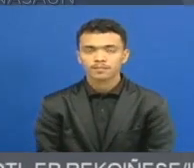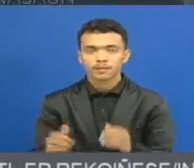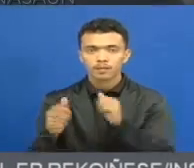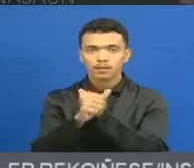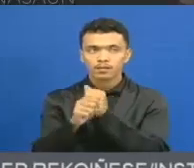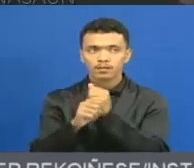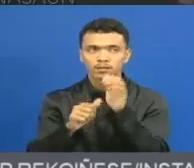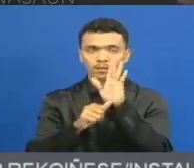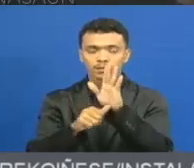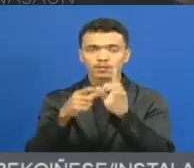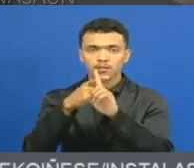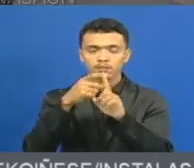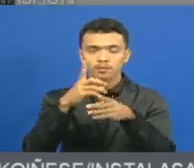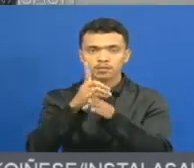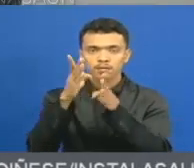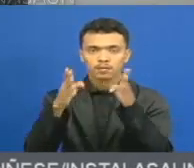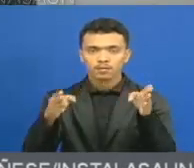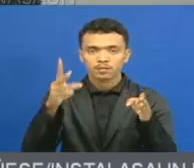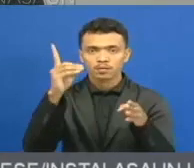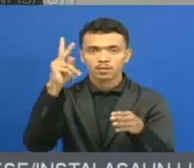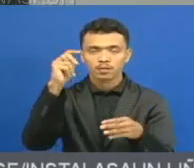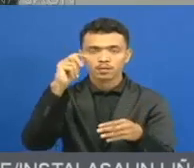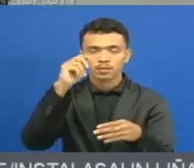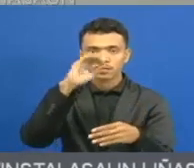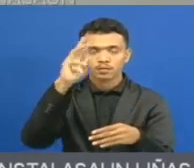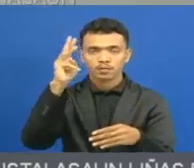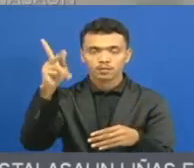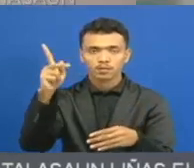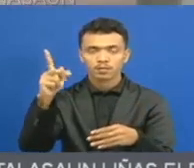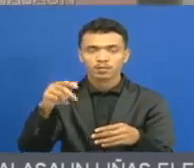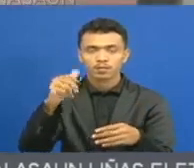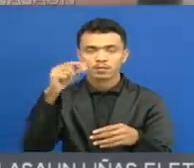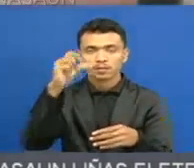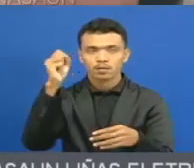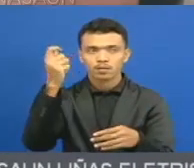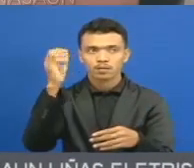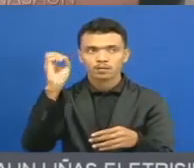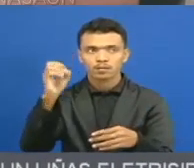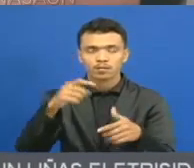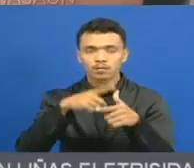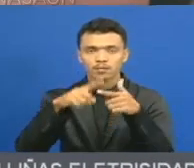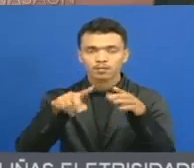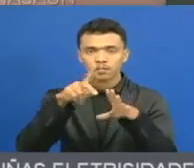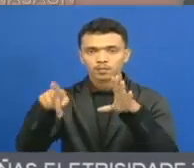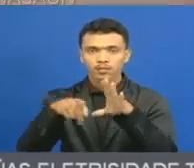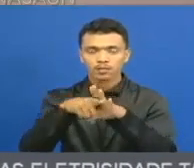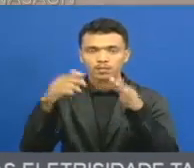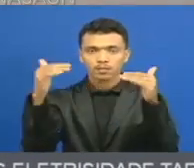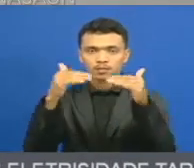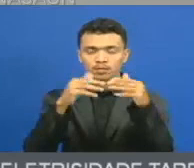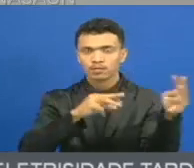Assunto né, apresenta-se diretor de Direção Nacional Alteração Climática, Augusto Pinto, a foi participa do workshop